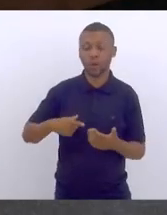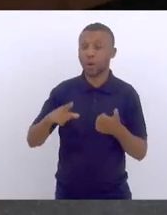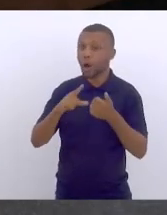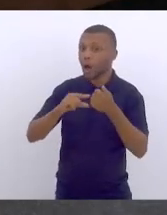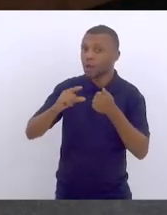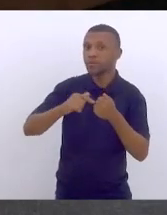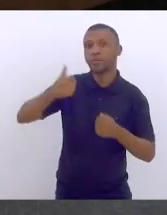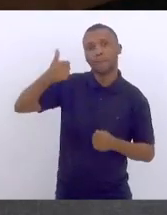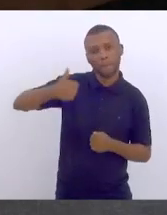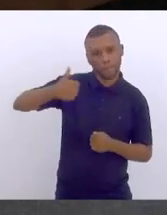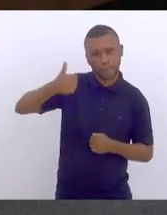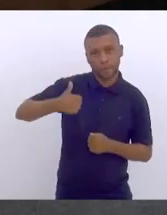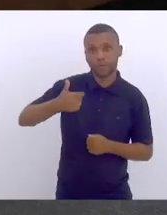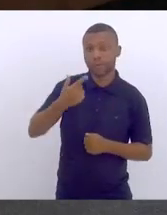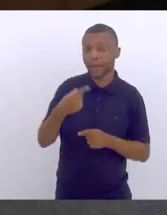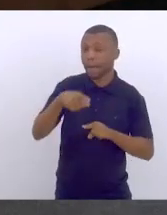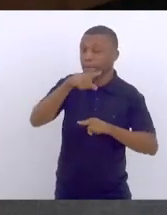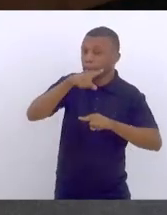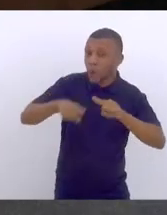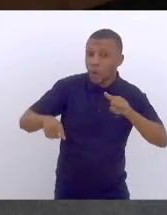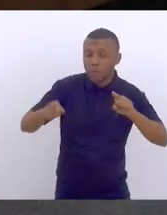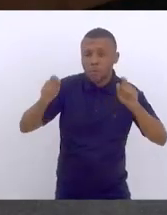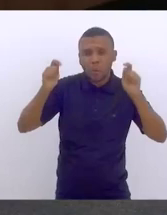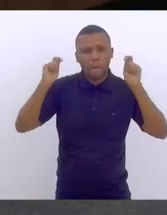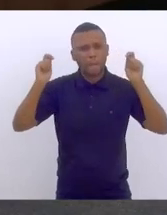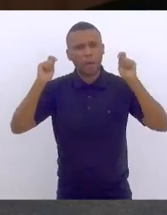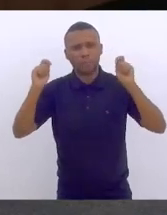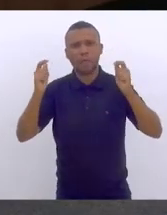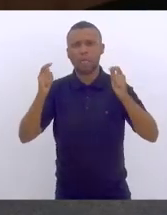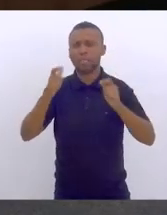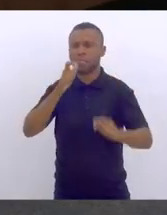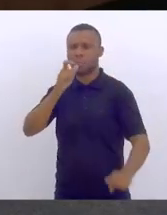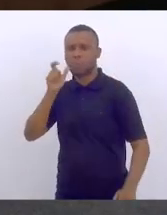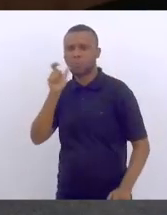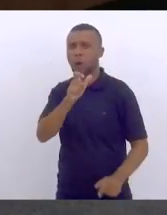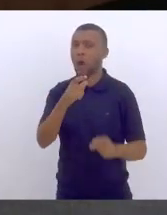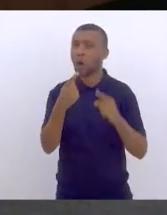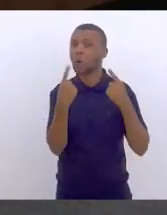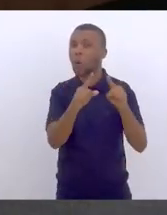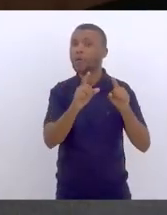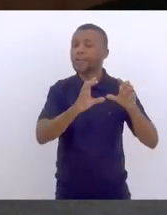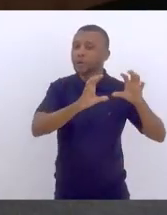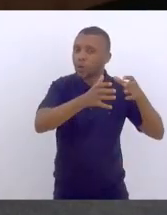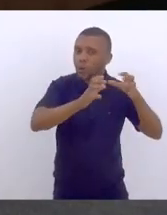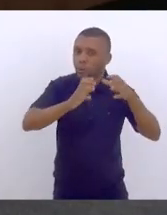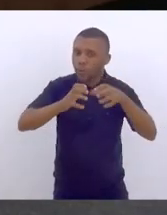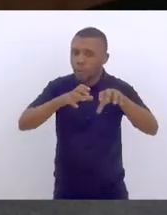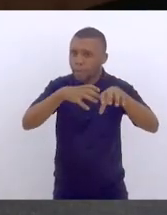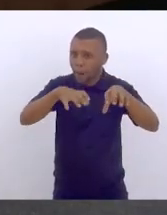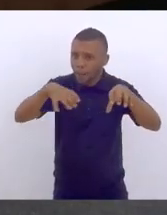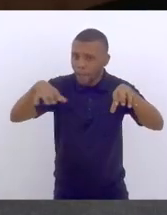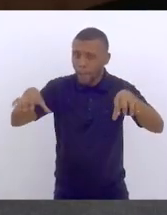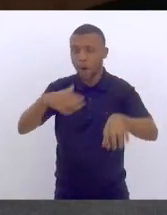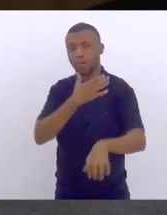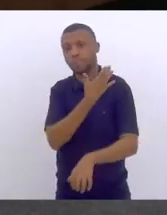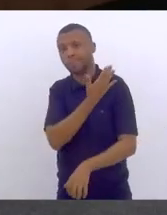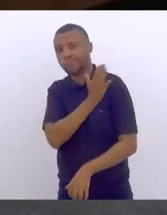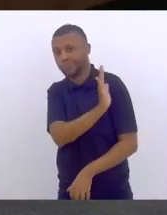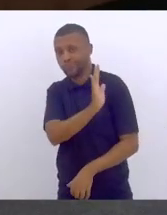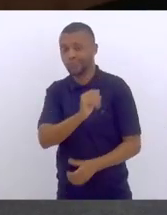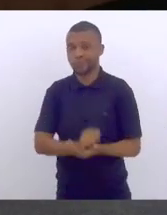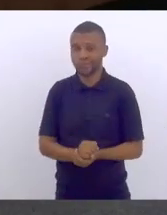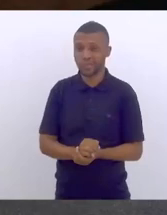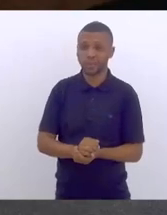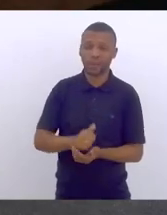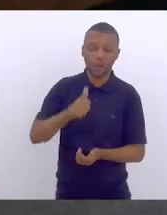1º está coibindo manifestações contra todos esses grupamentos racistas, discriminatórios. Mulheres e